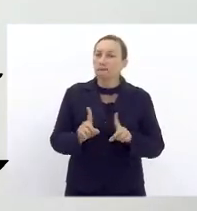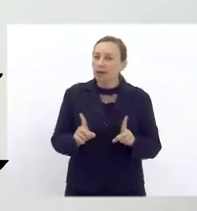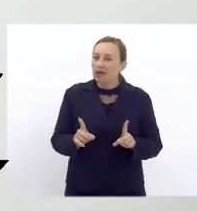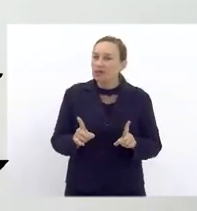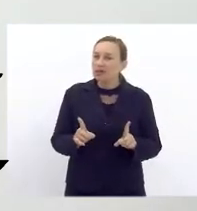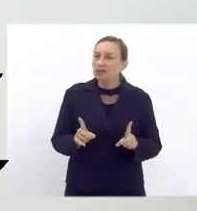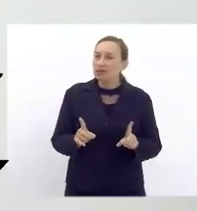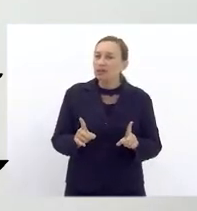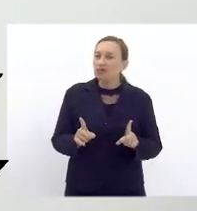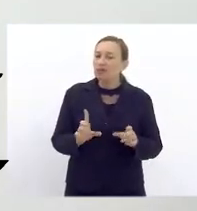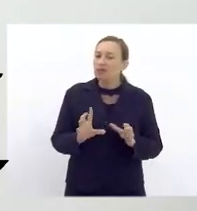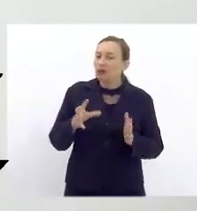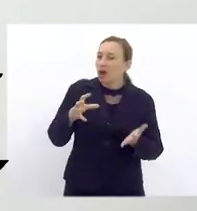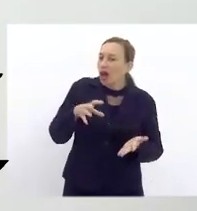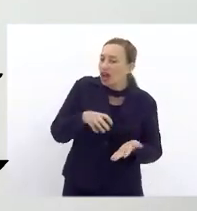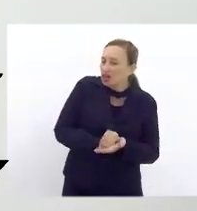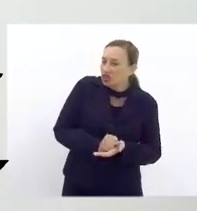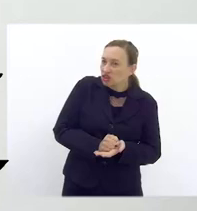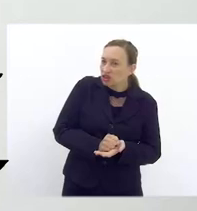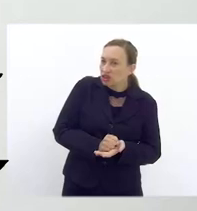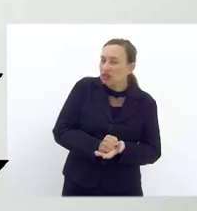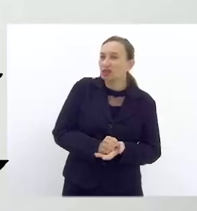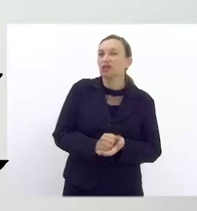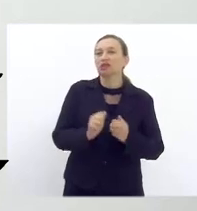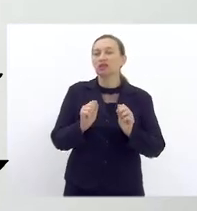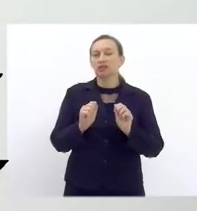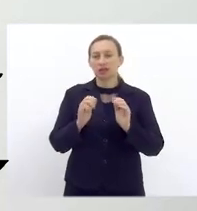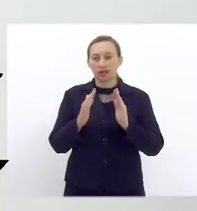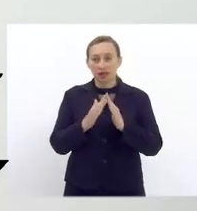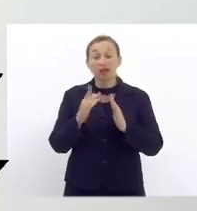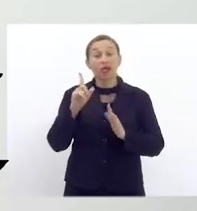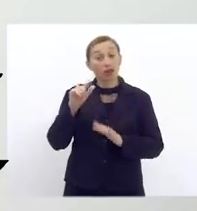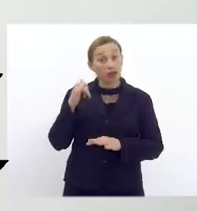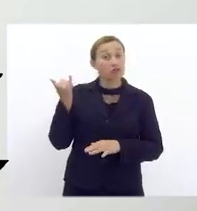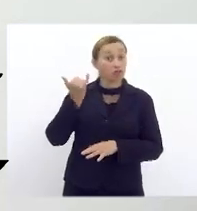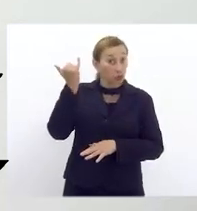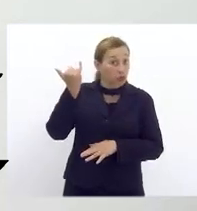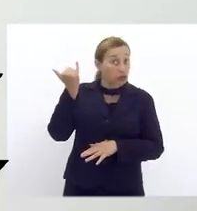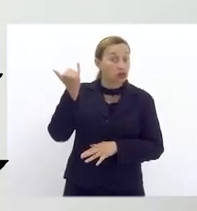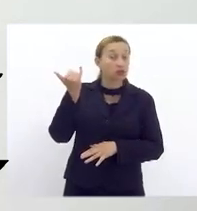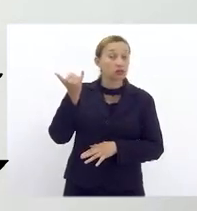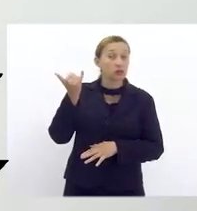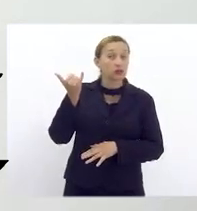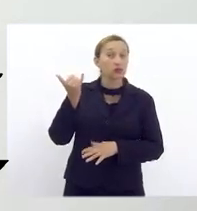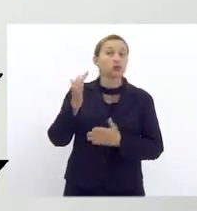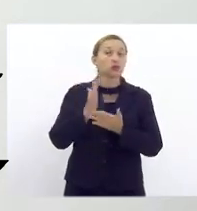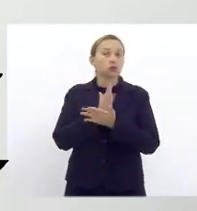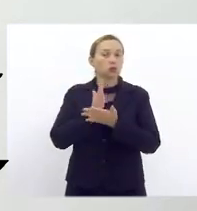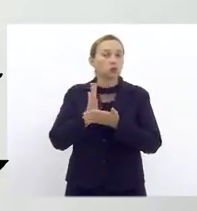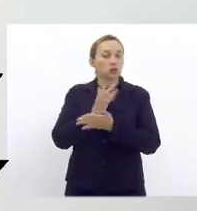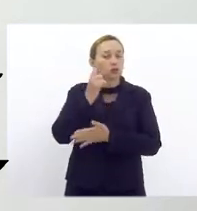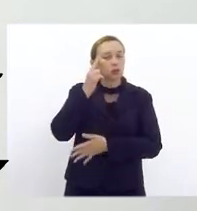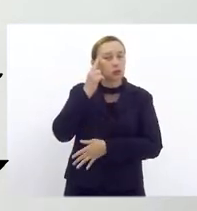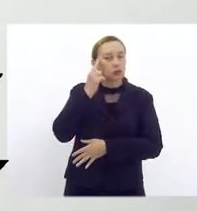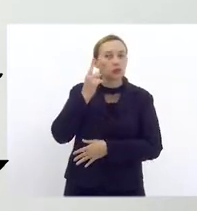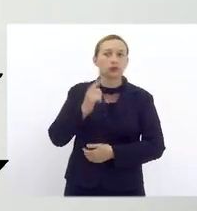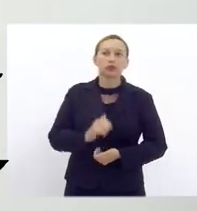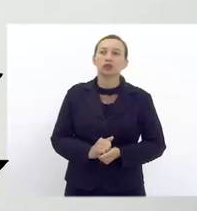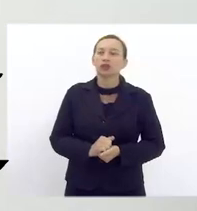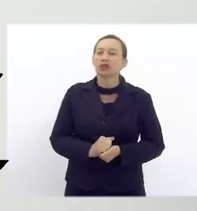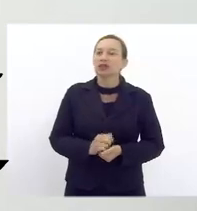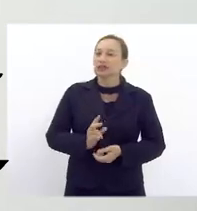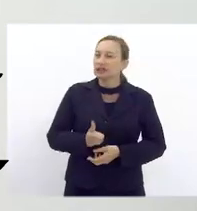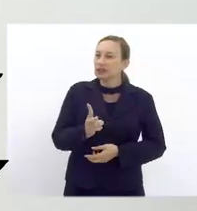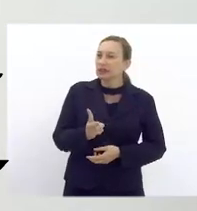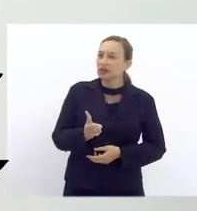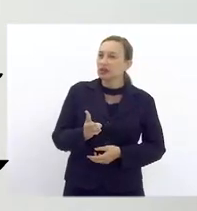mais para deixar registrado mesmo nos análise dessa casa porque eu acho muito importante que a gente faça algumas reflexões todas as